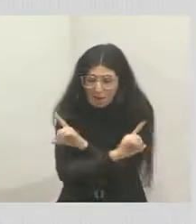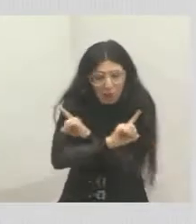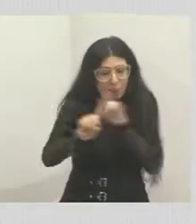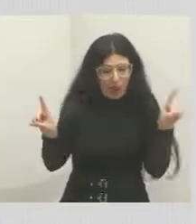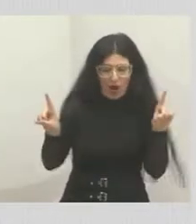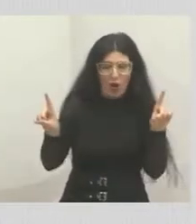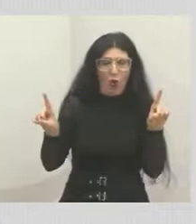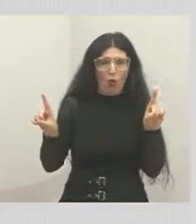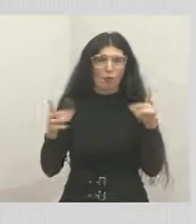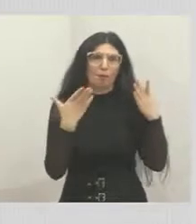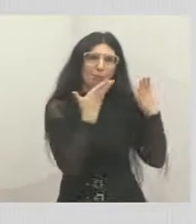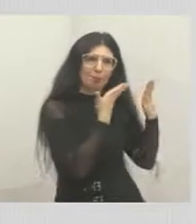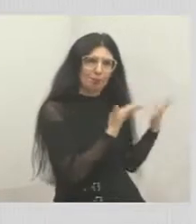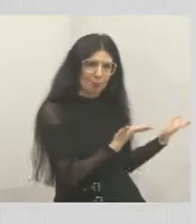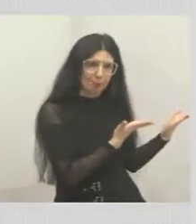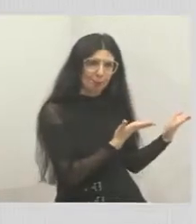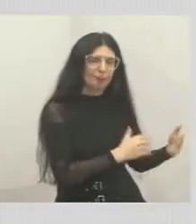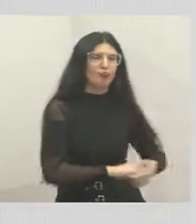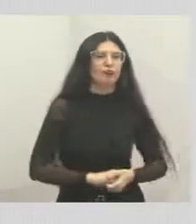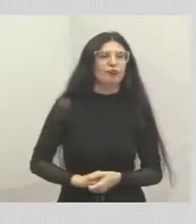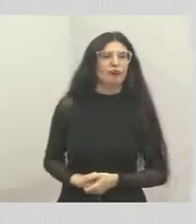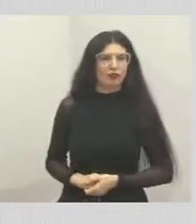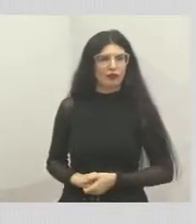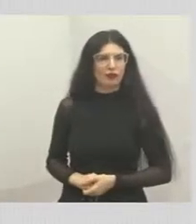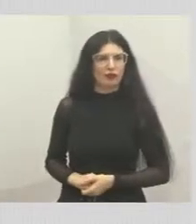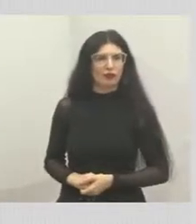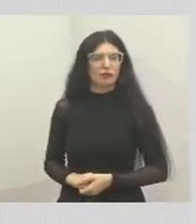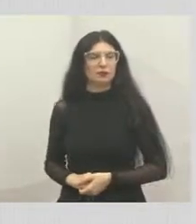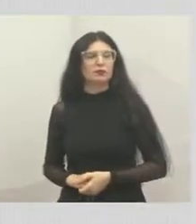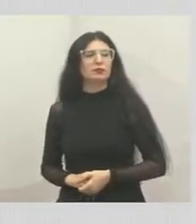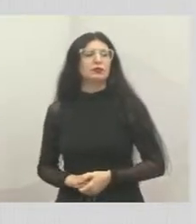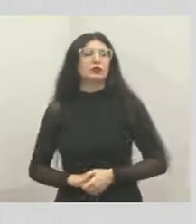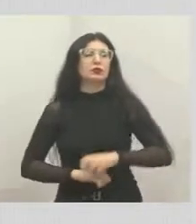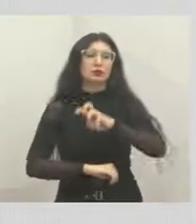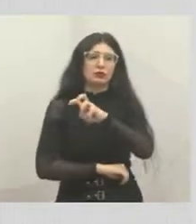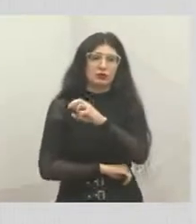523.355, que foi pago